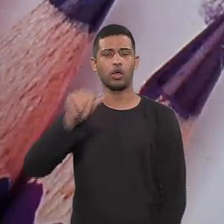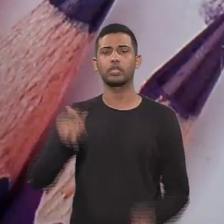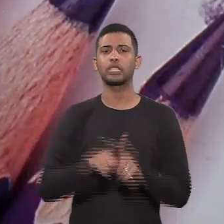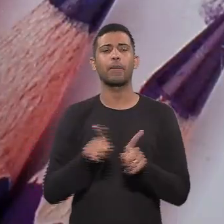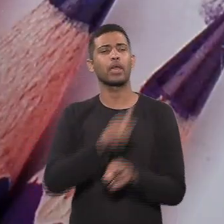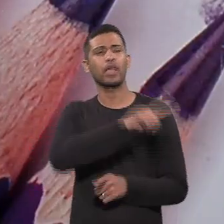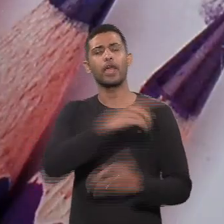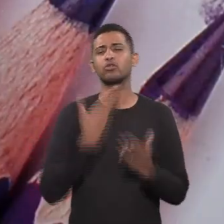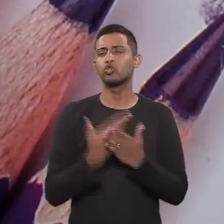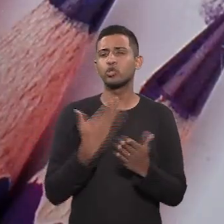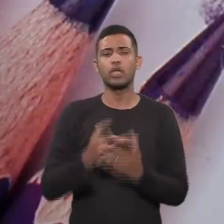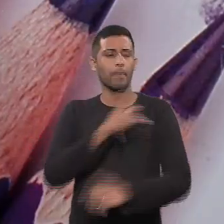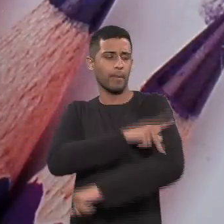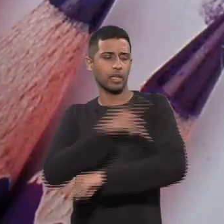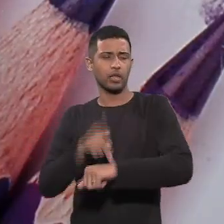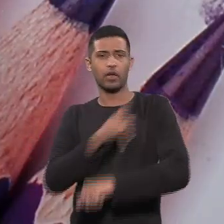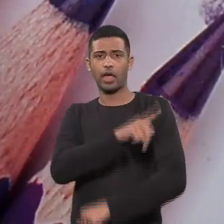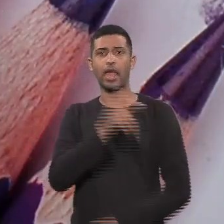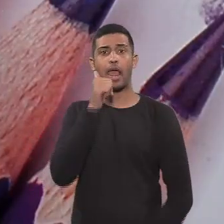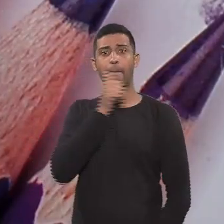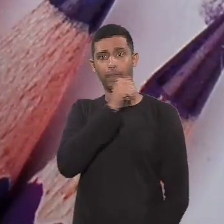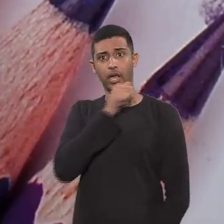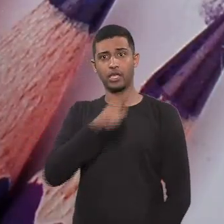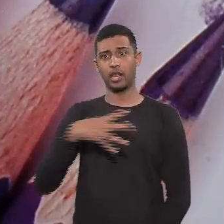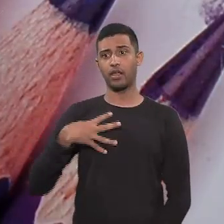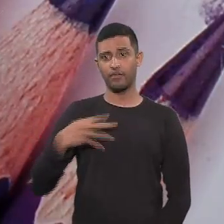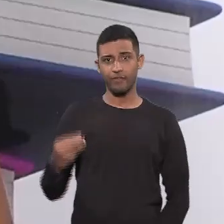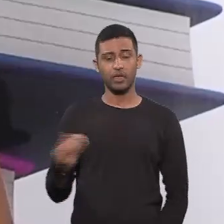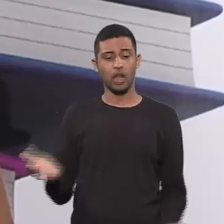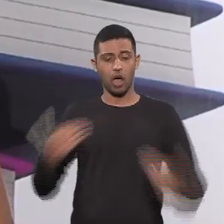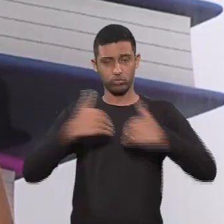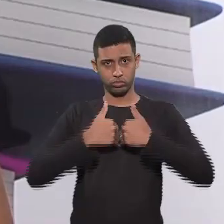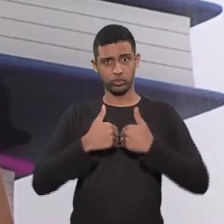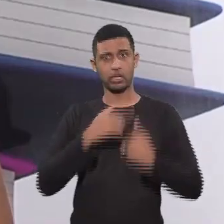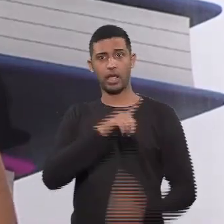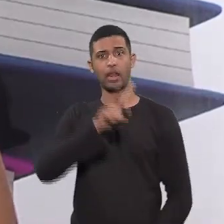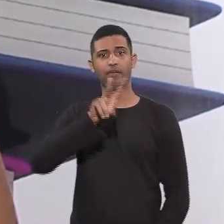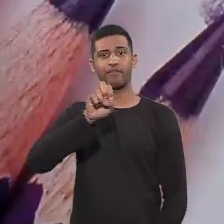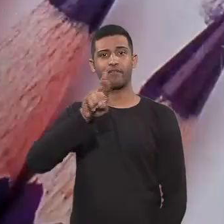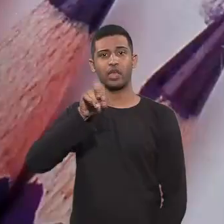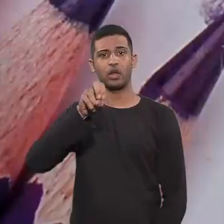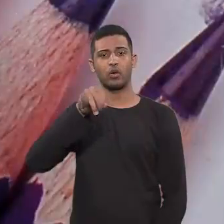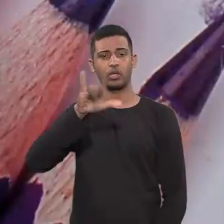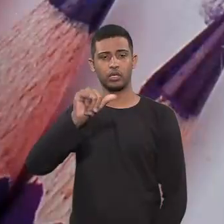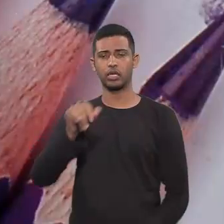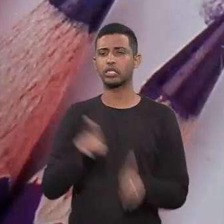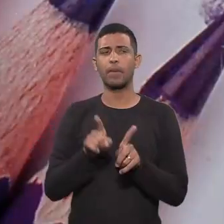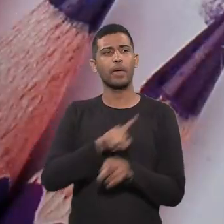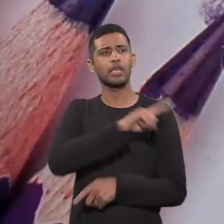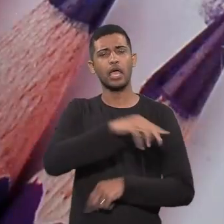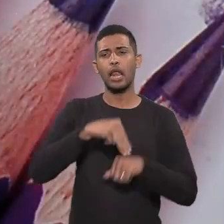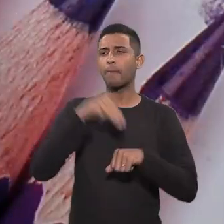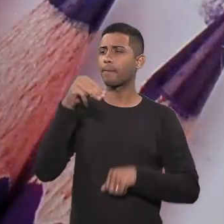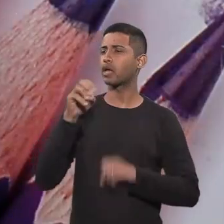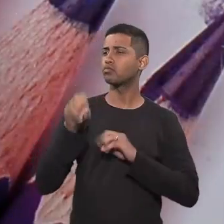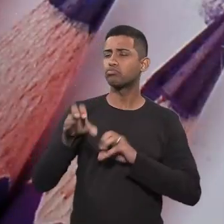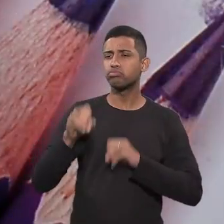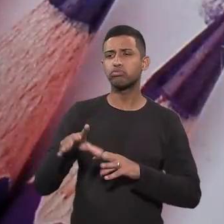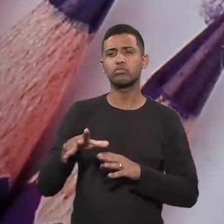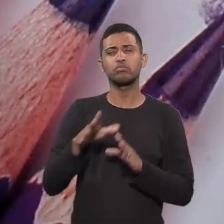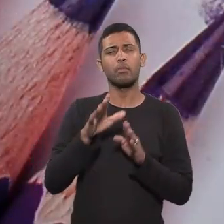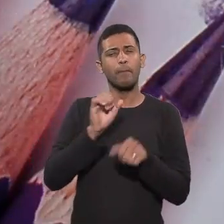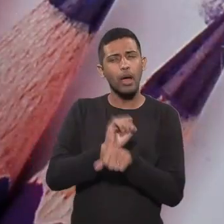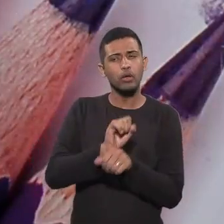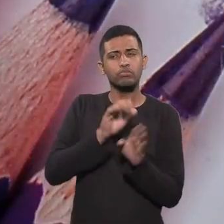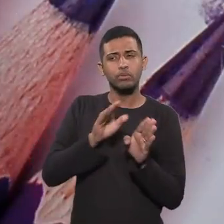estudante de pedagogia, mãe de um jovem com autismo, Verônica Lorenzetti, e a mestre em educação com ênfase